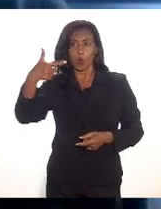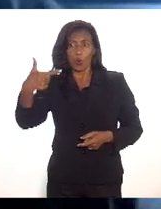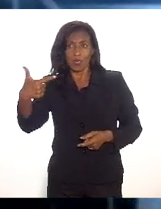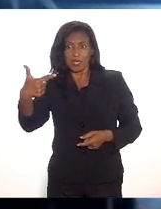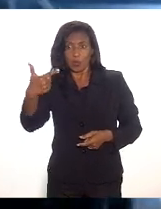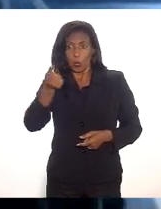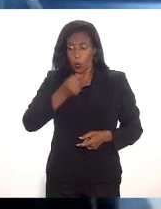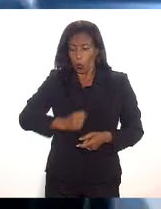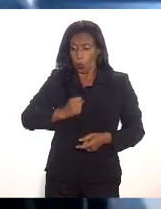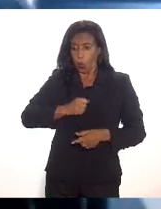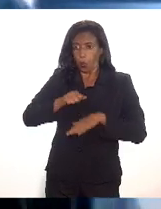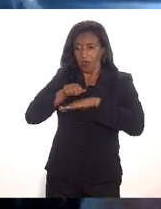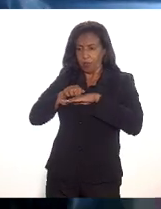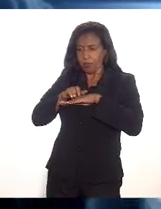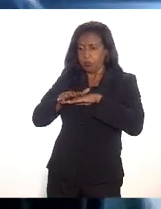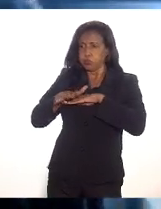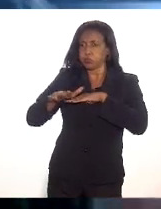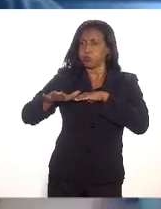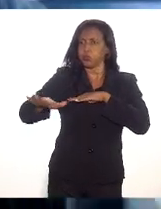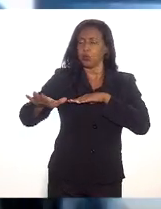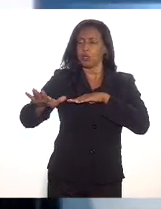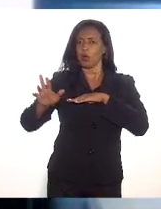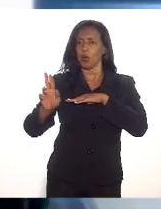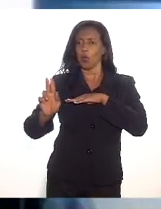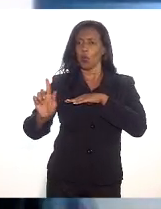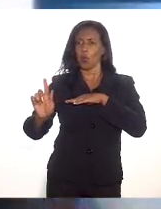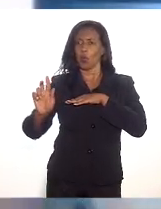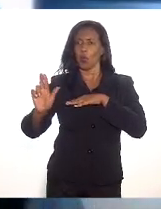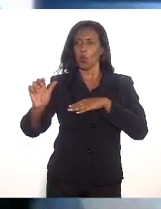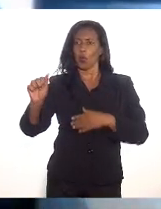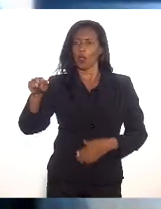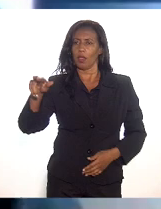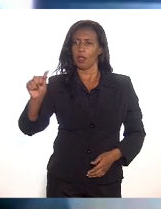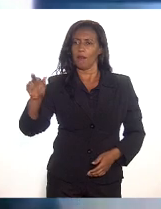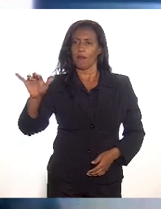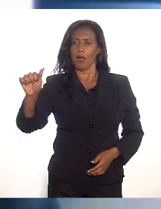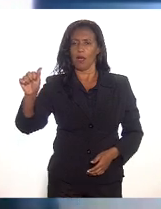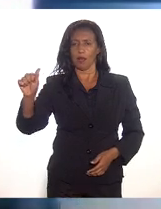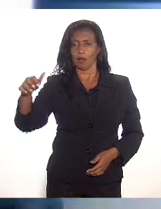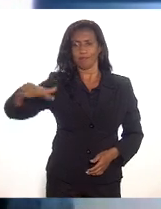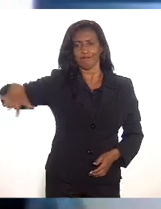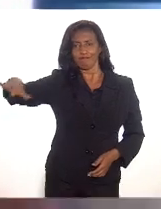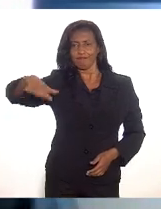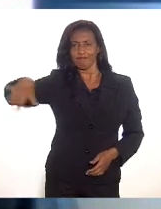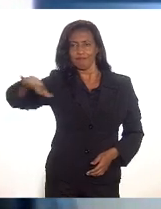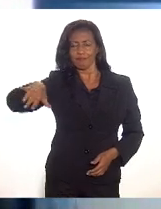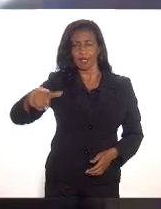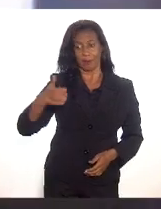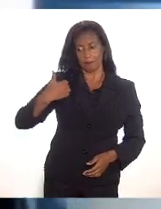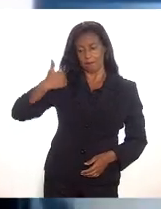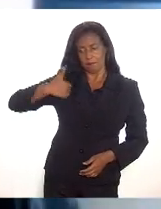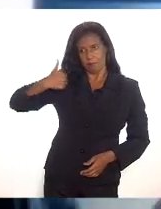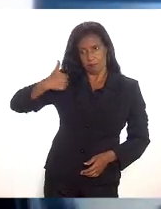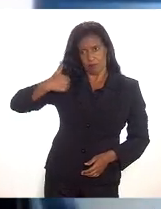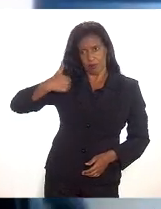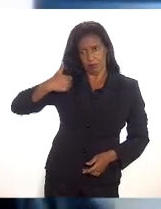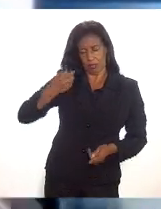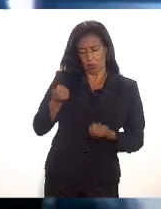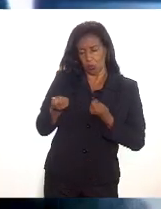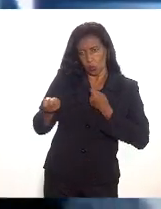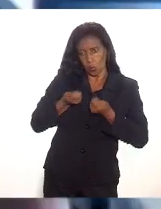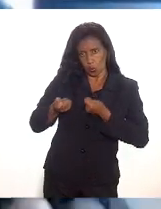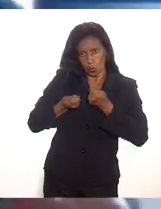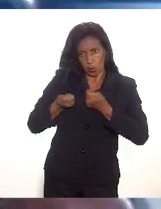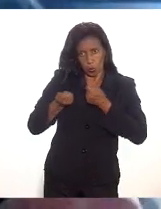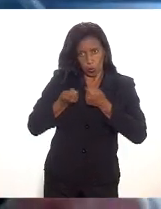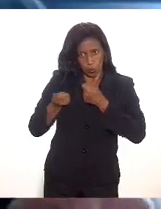in natura na Baía de Guanabara. Não é bom, é inaceitável. Então, vamos separar. Primeiro, defender a economia do Rio